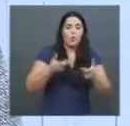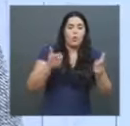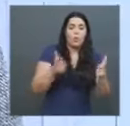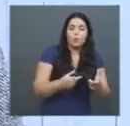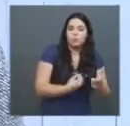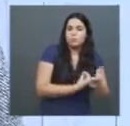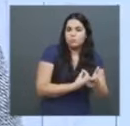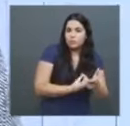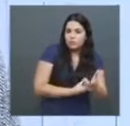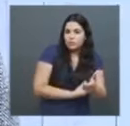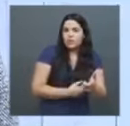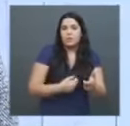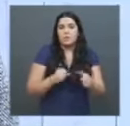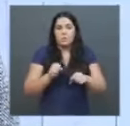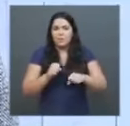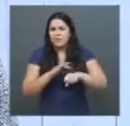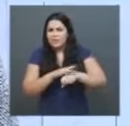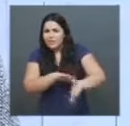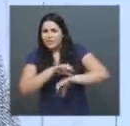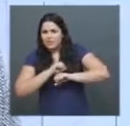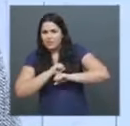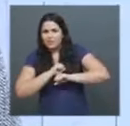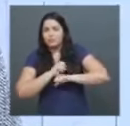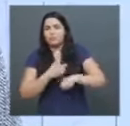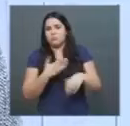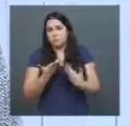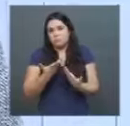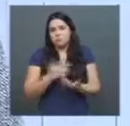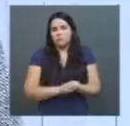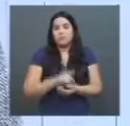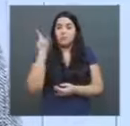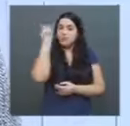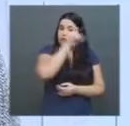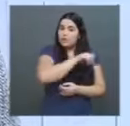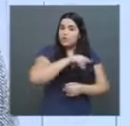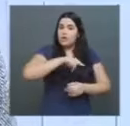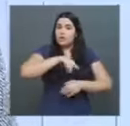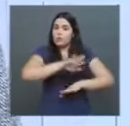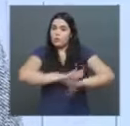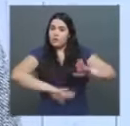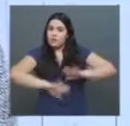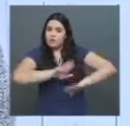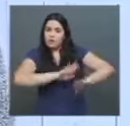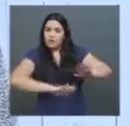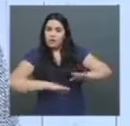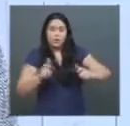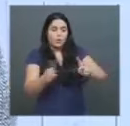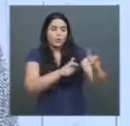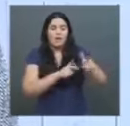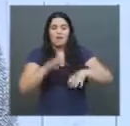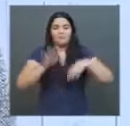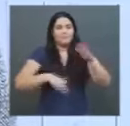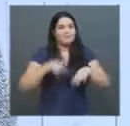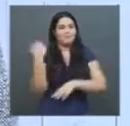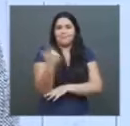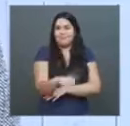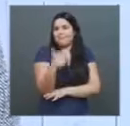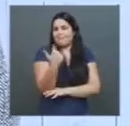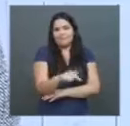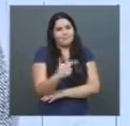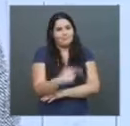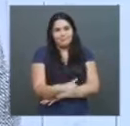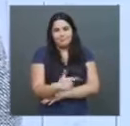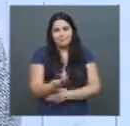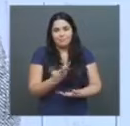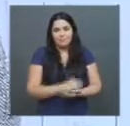processos, risco de infecção, né? A dificuldade de cuidados, em muitos locais a gente não tem os cuidados necessários,